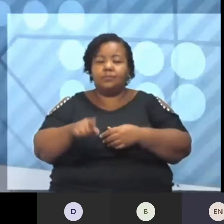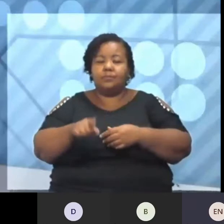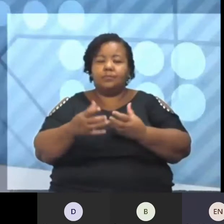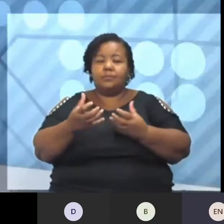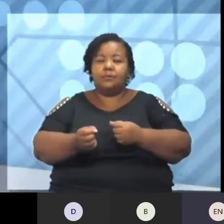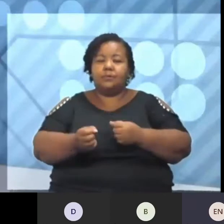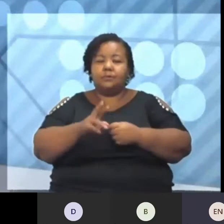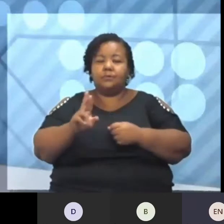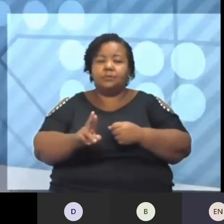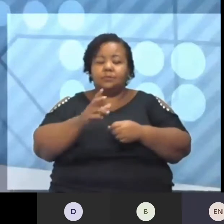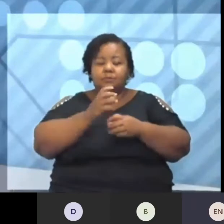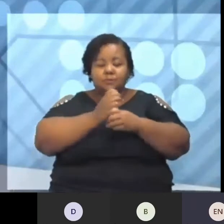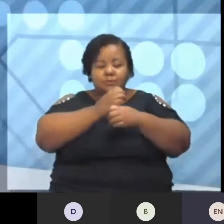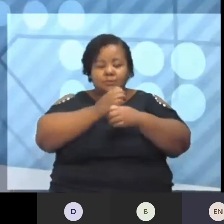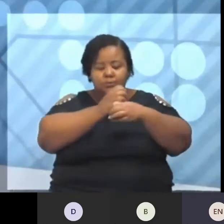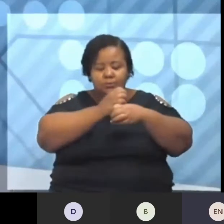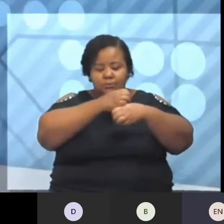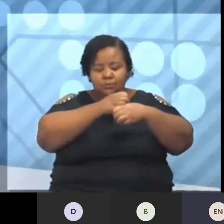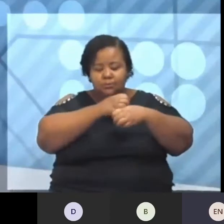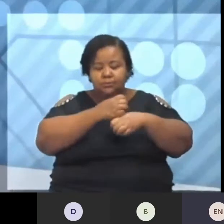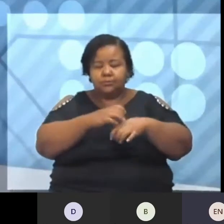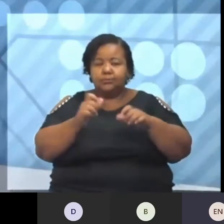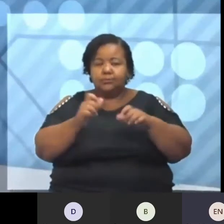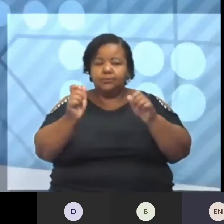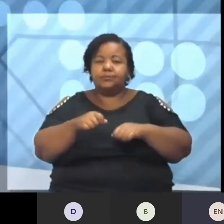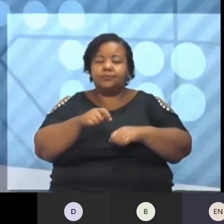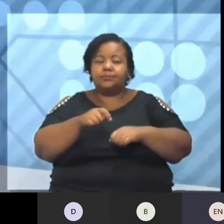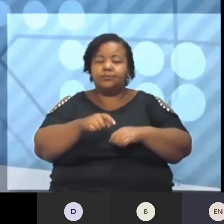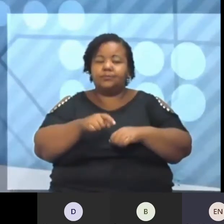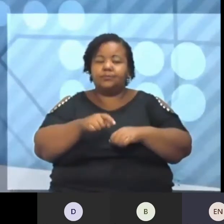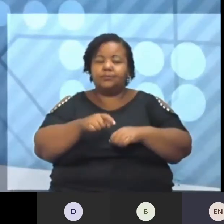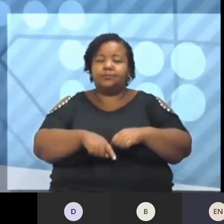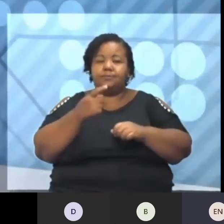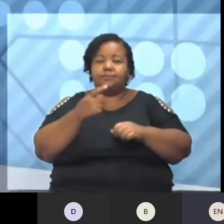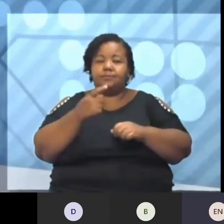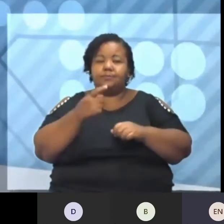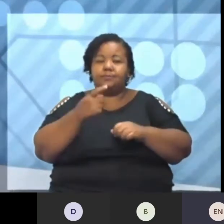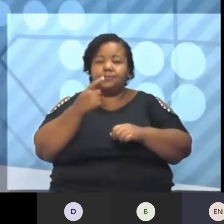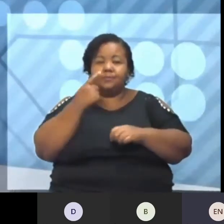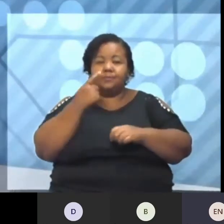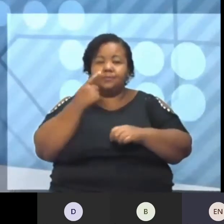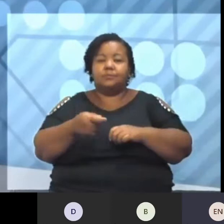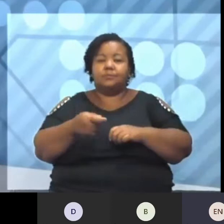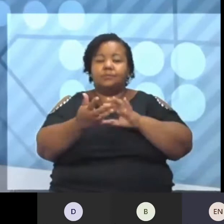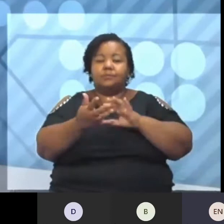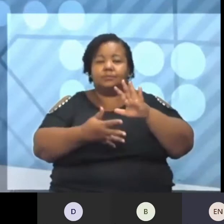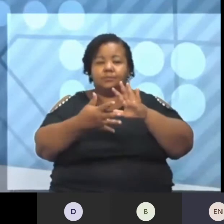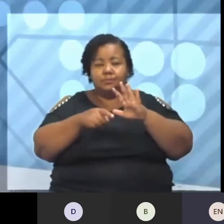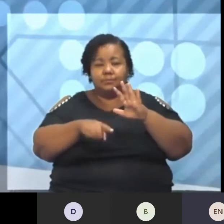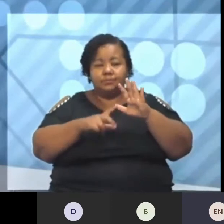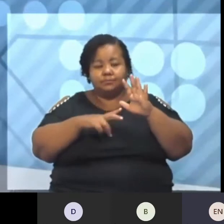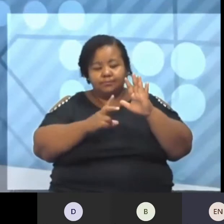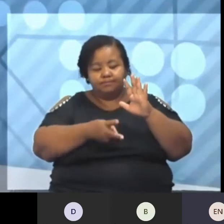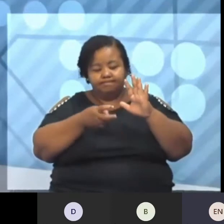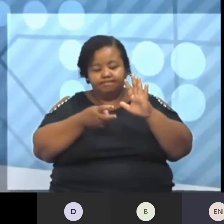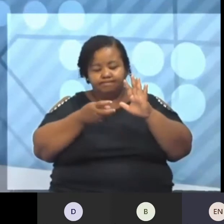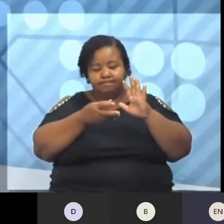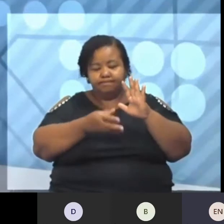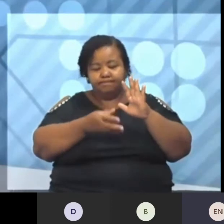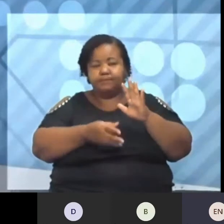utilizaremos o microscópio e, através do microscópio, poderemos ver quais são as imagens que você observará